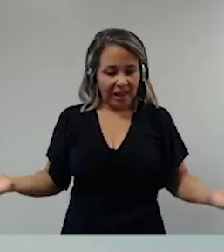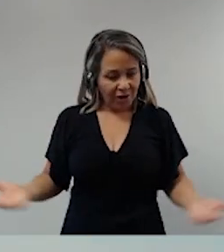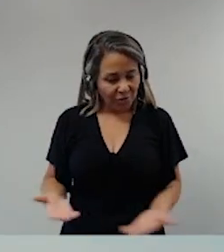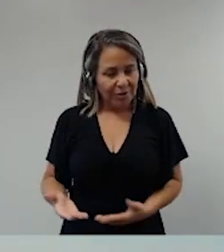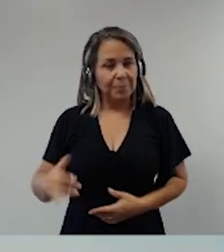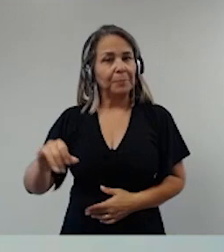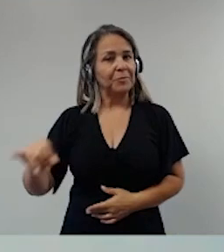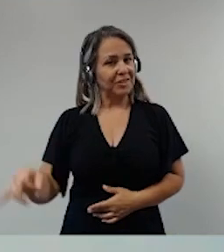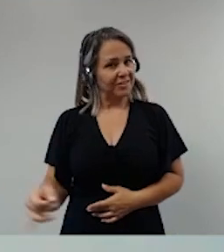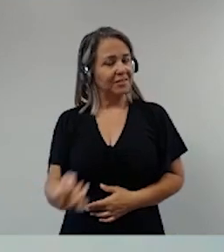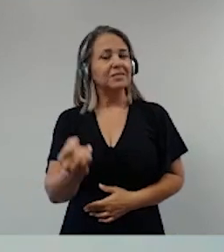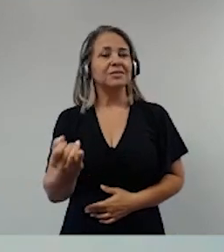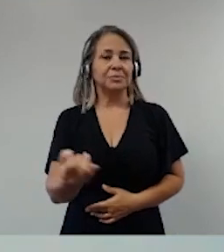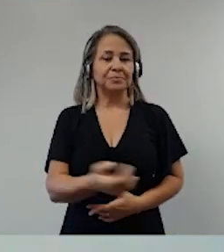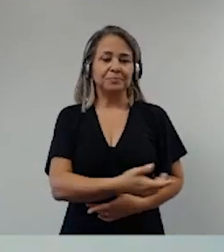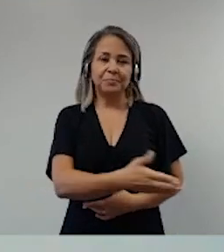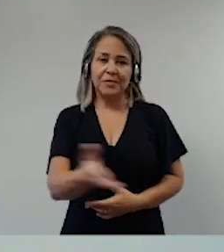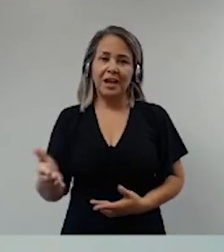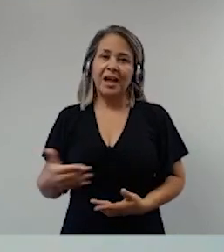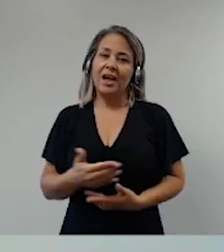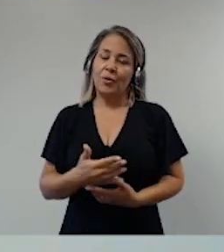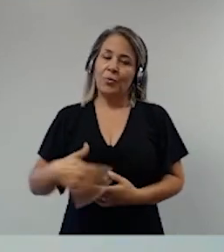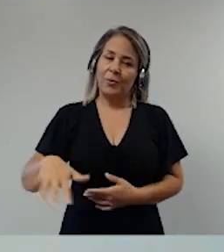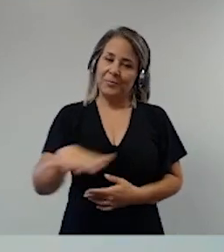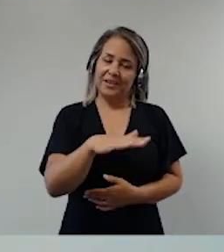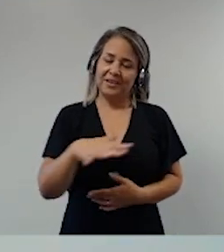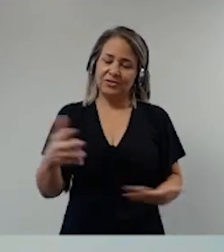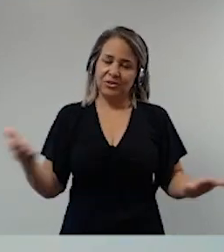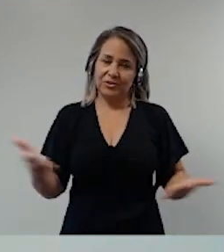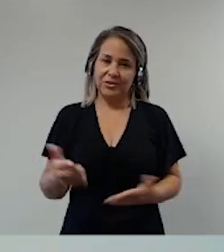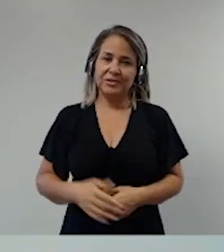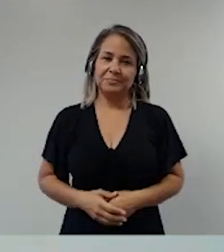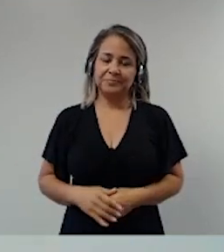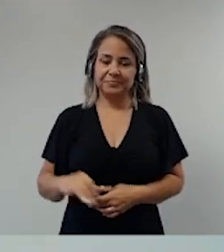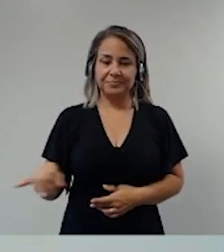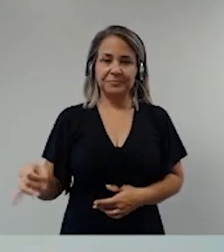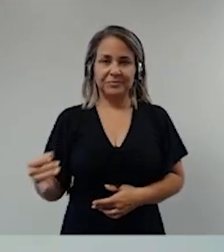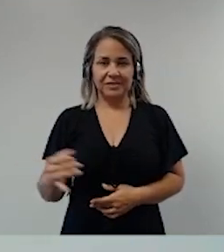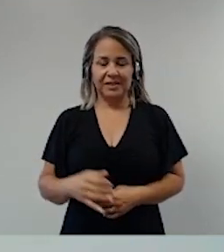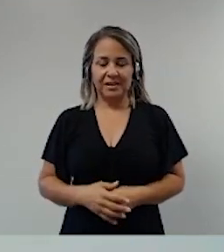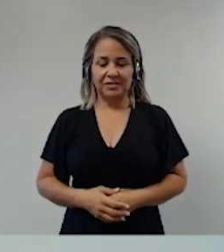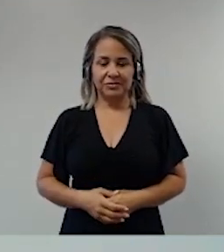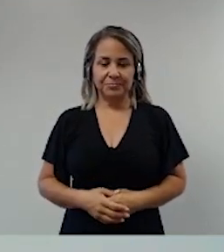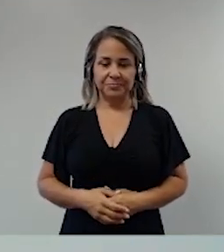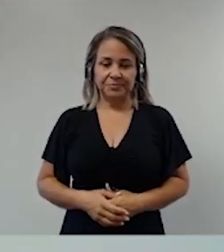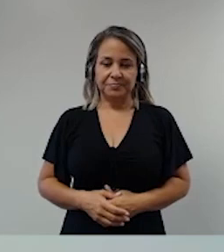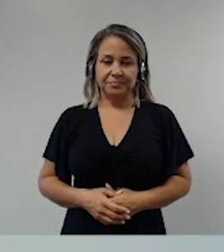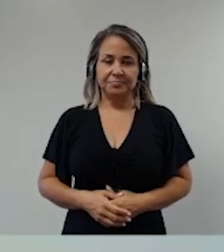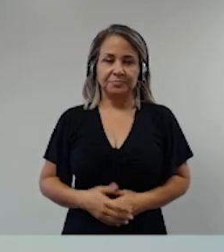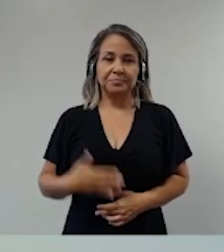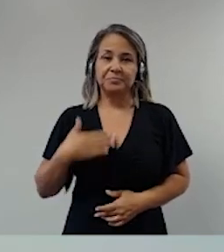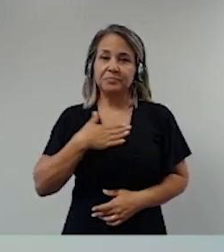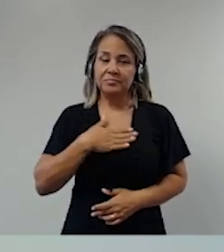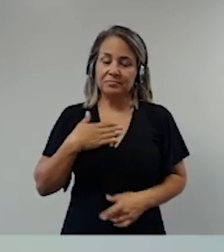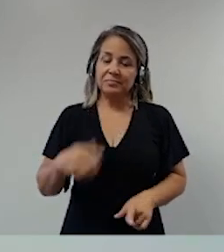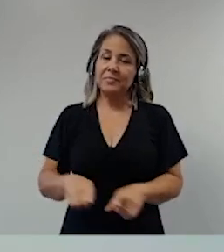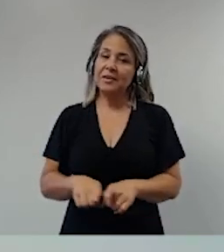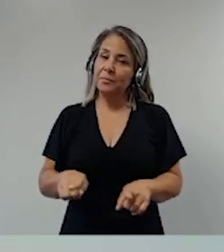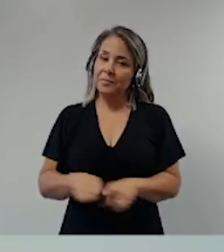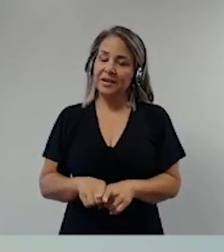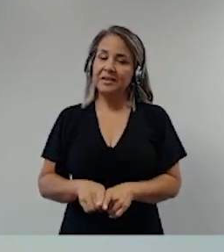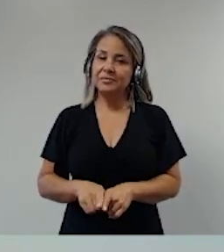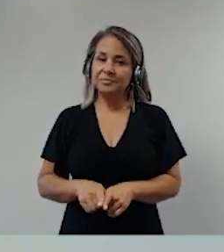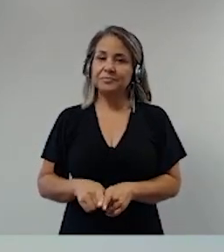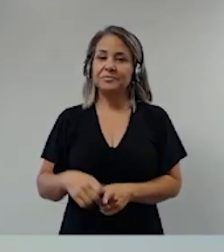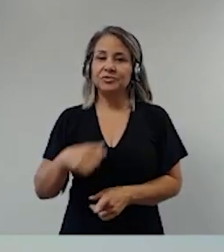aqui, João, a oportunidade, eu gostaria também de ouvir